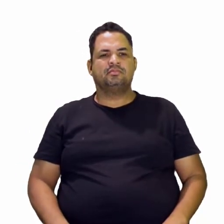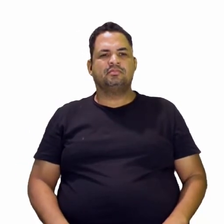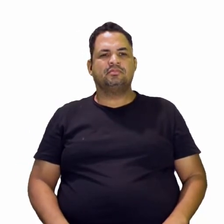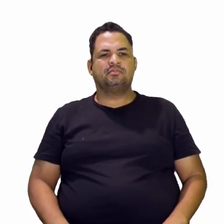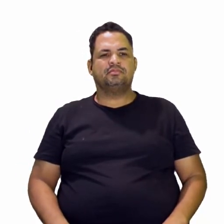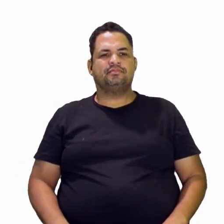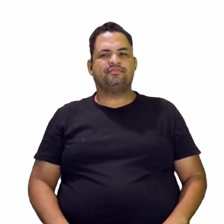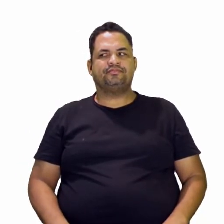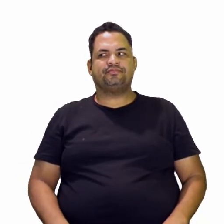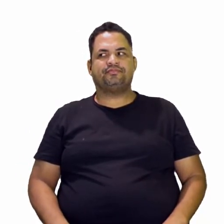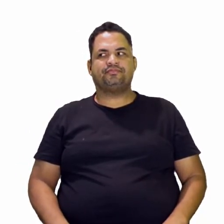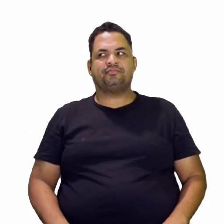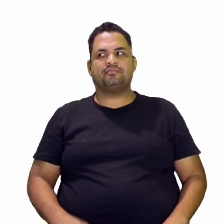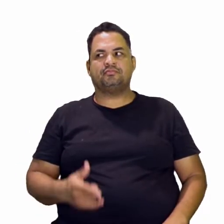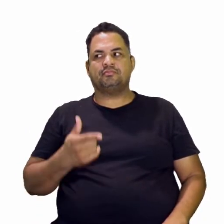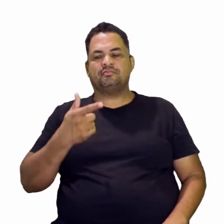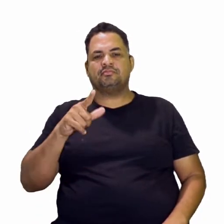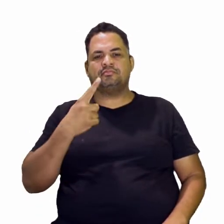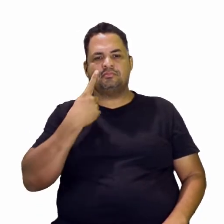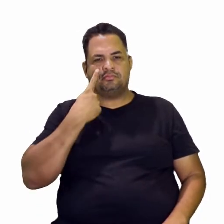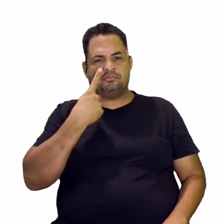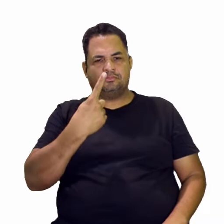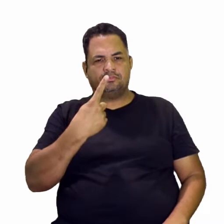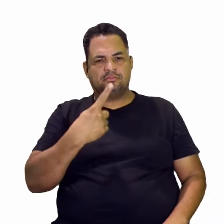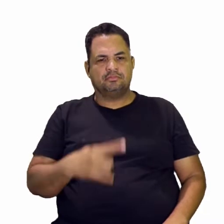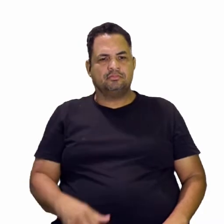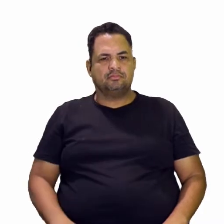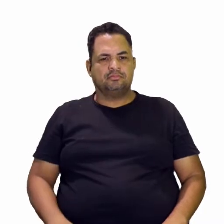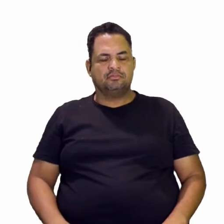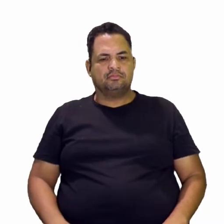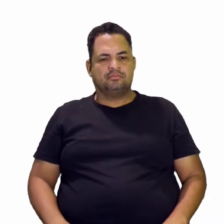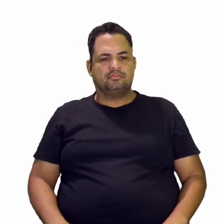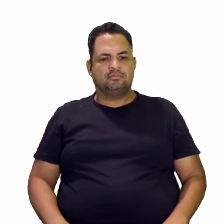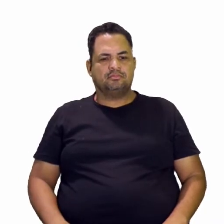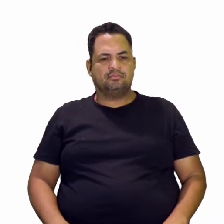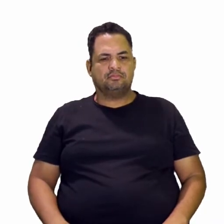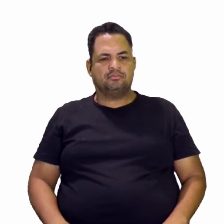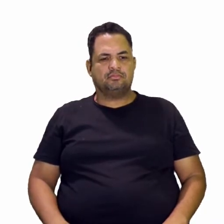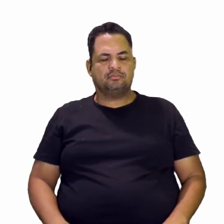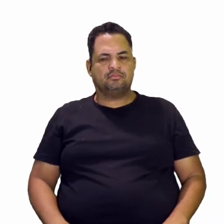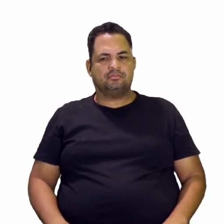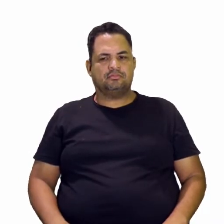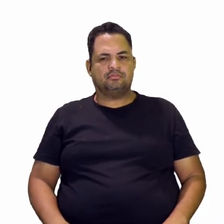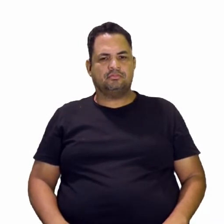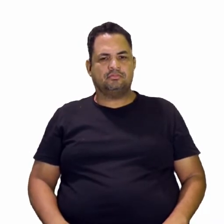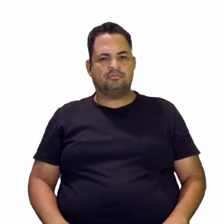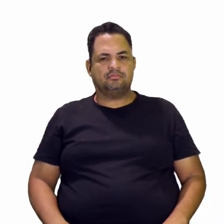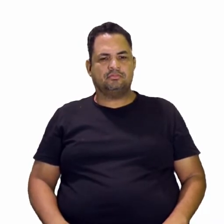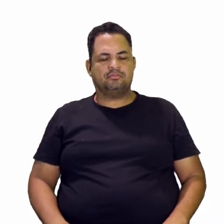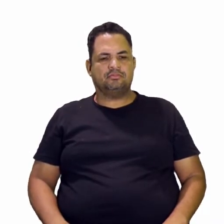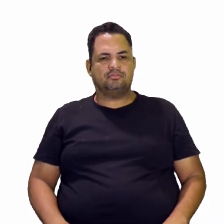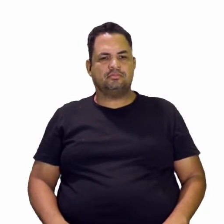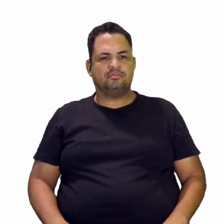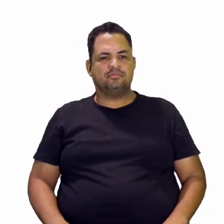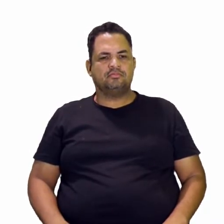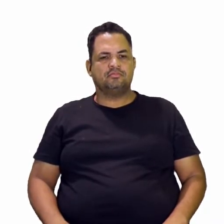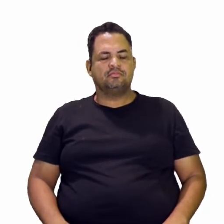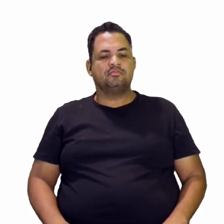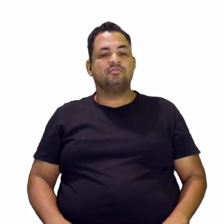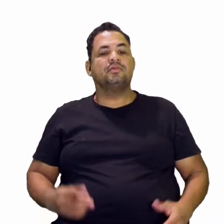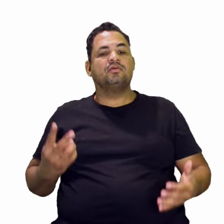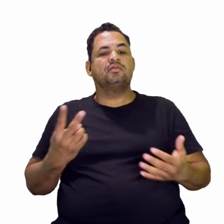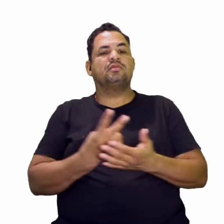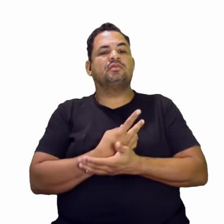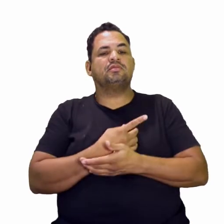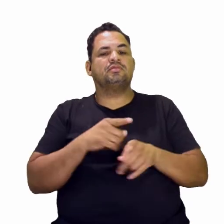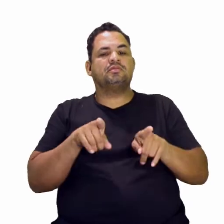legal. Não conseguem se posicionar dessa forma. Deixa eu colocar aqui a canetinha. Pronto. Outra situação